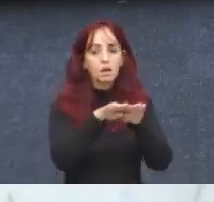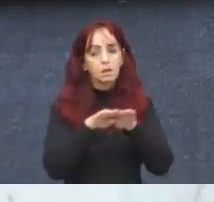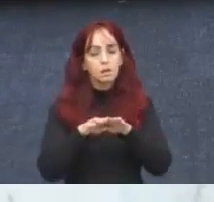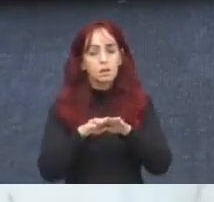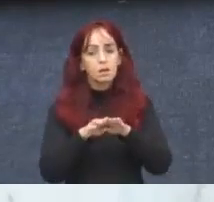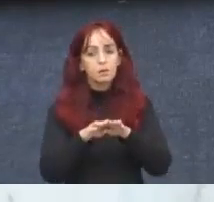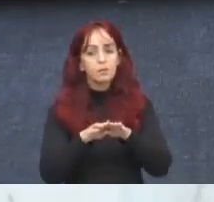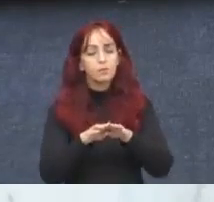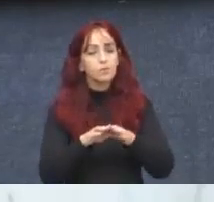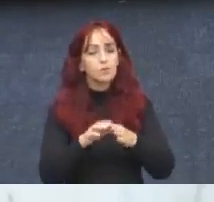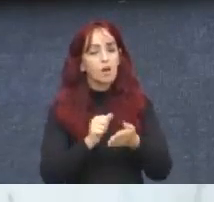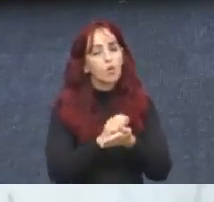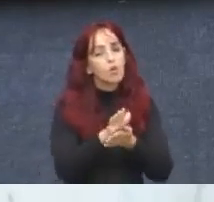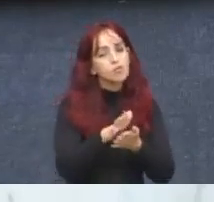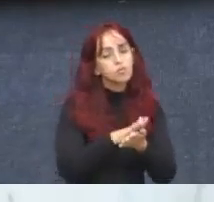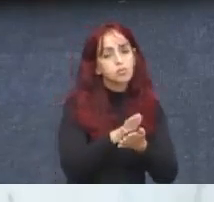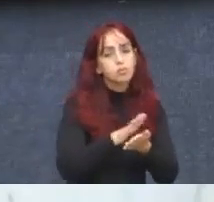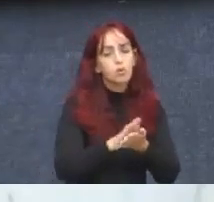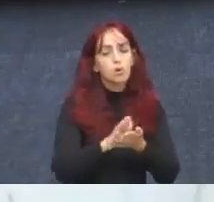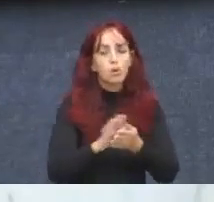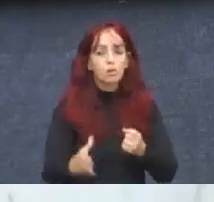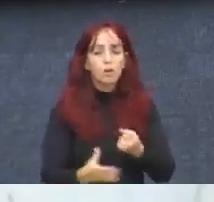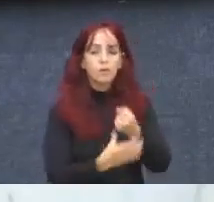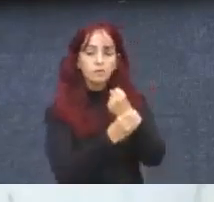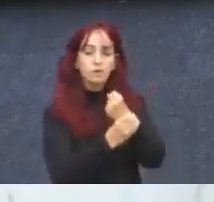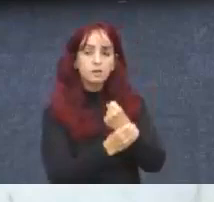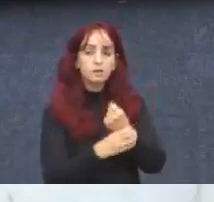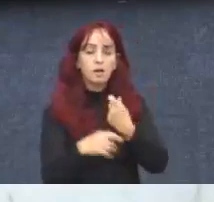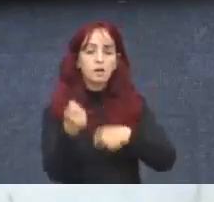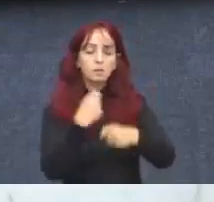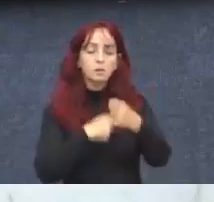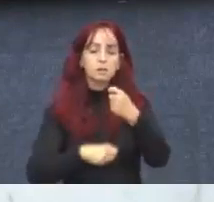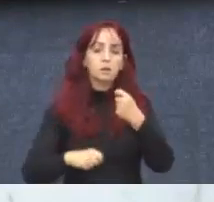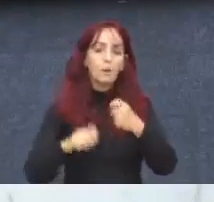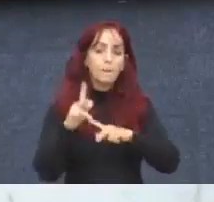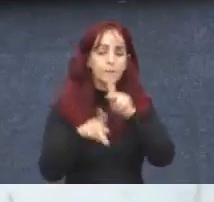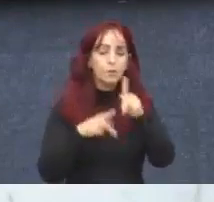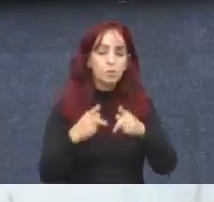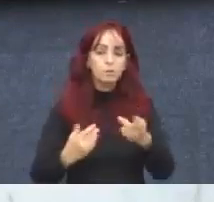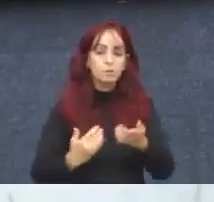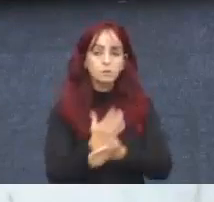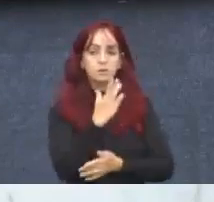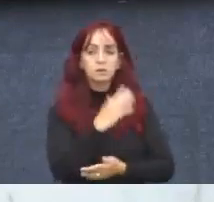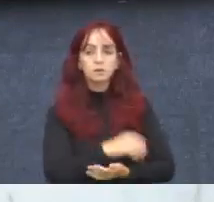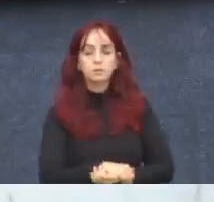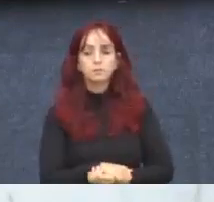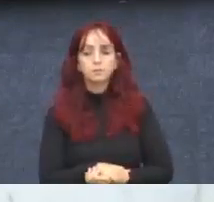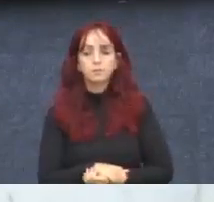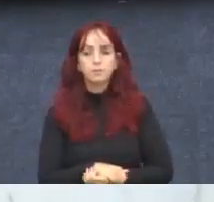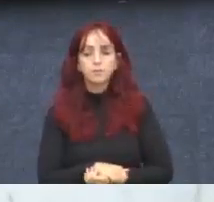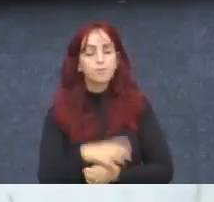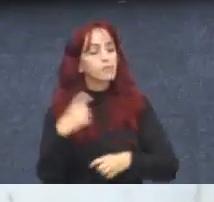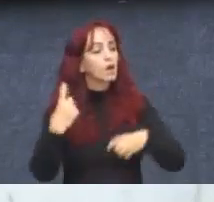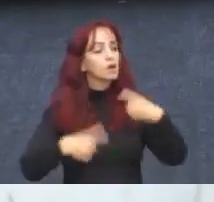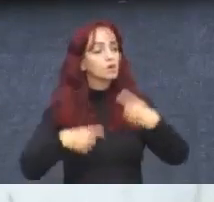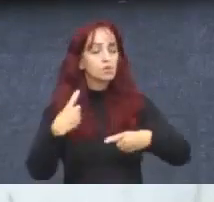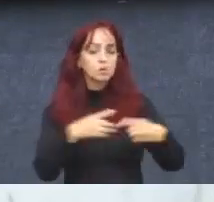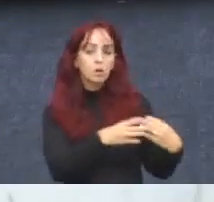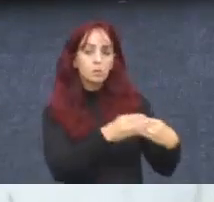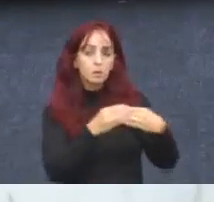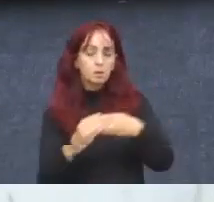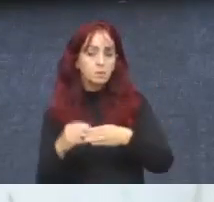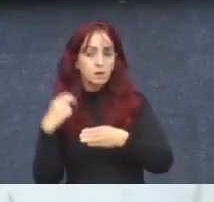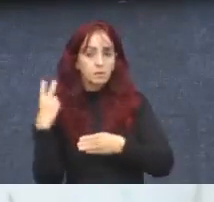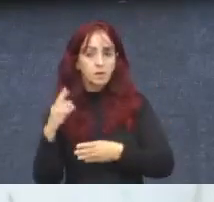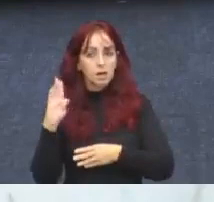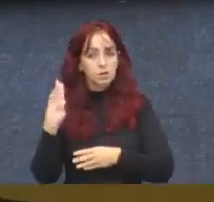aprovação, administração pública, pela aprovação. Em discussão, em votação, para encaminhar a votação, vereador